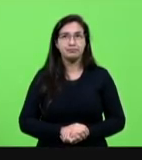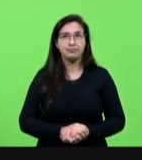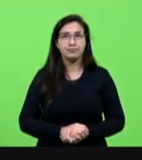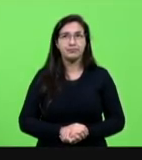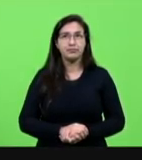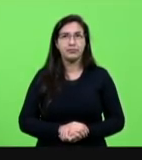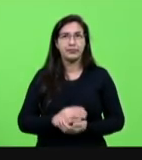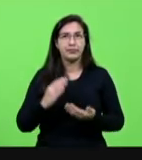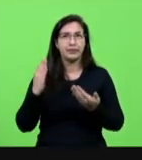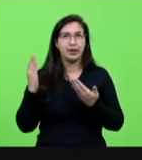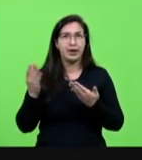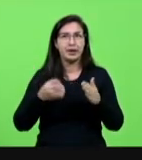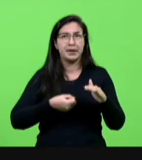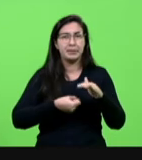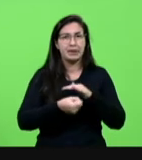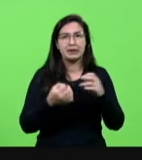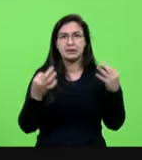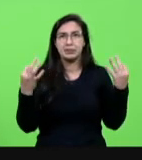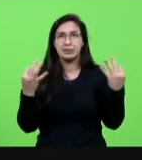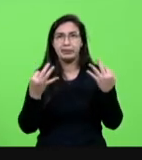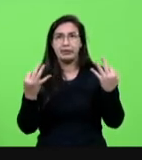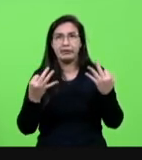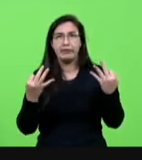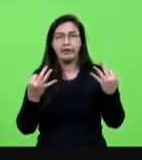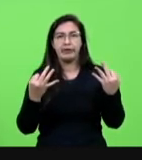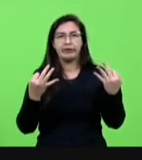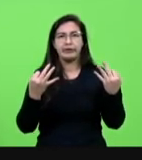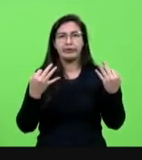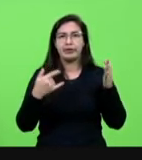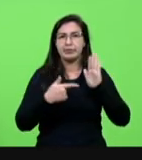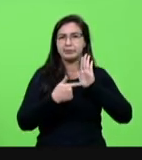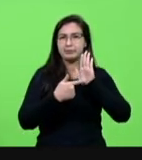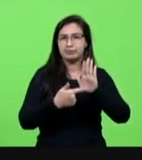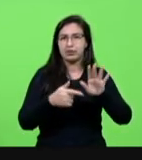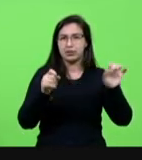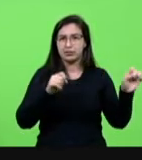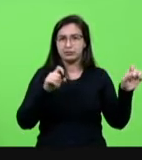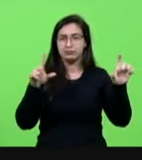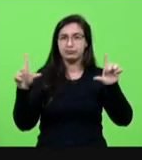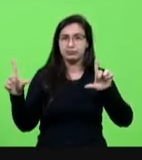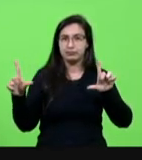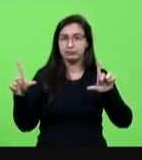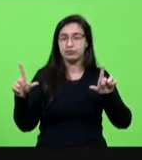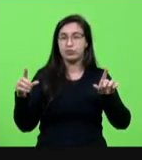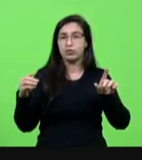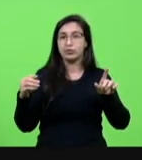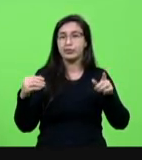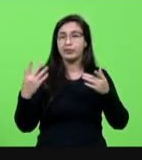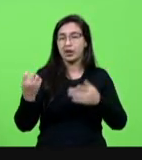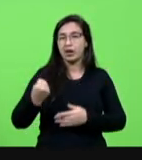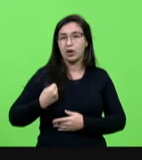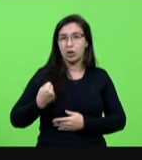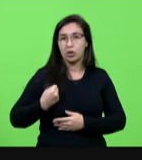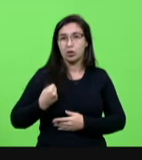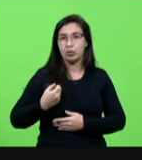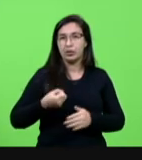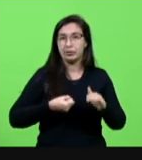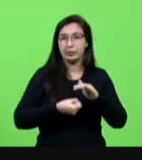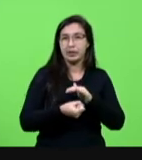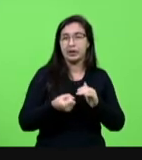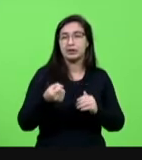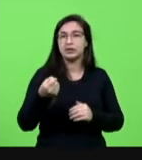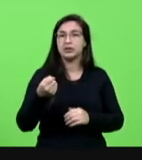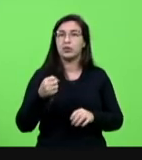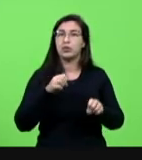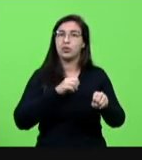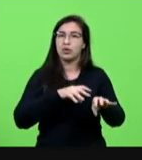Essa aplicação tão perfeita, essa apresentação tão perfeita, colocou esse dado ali, aplicação em educação do governo